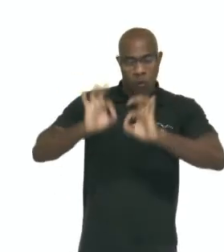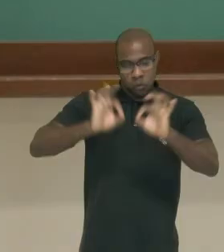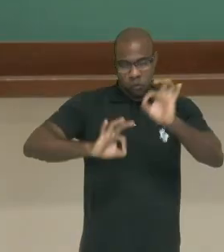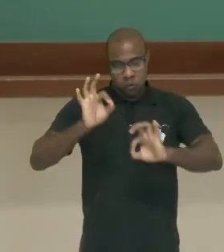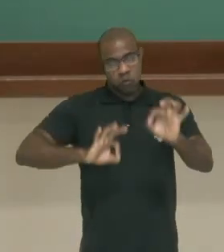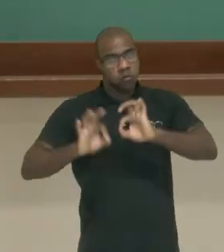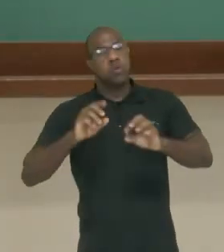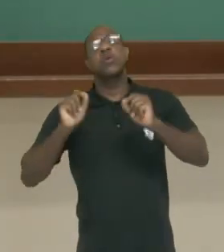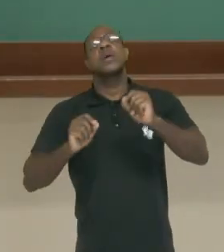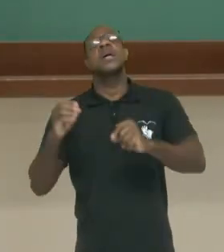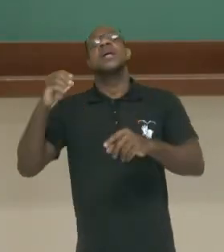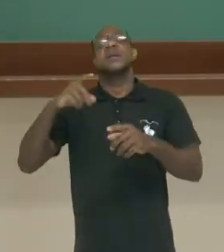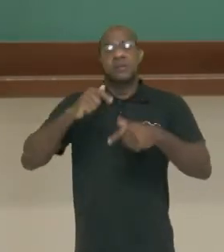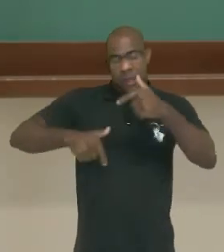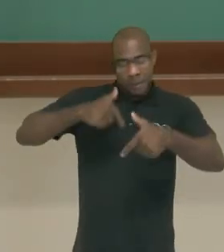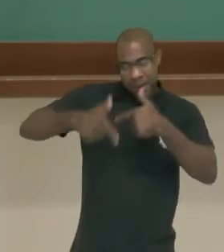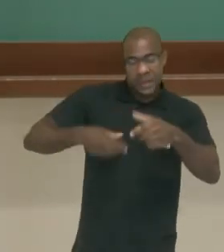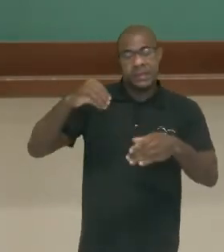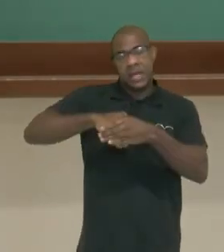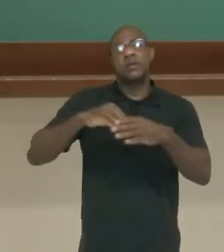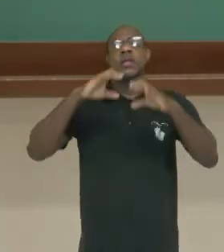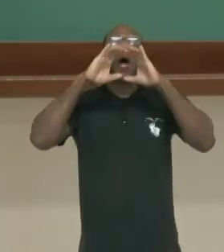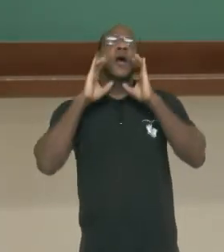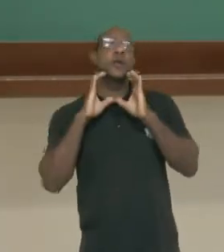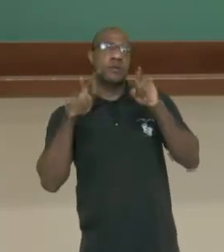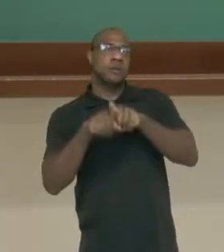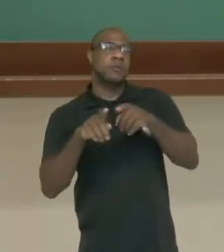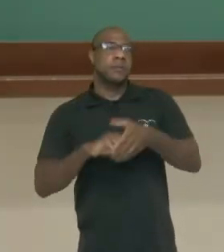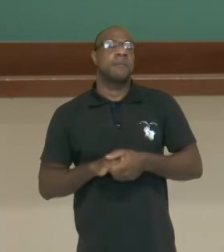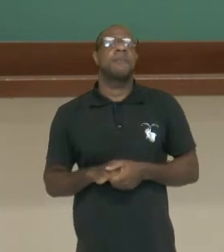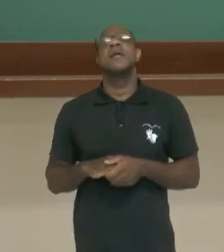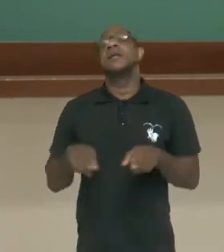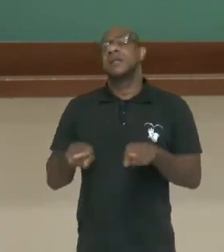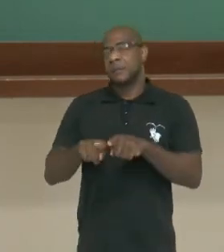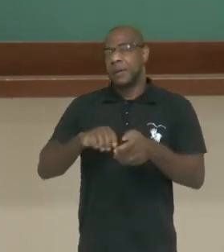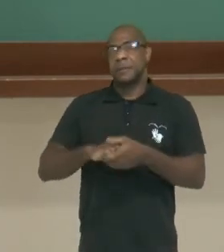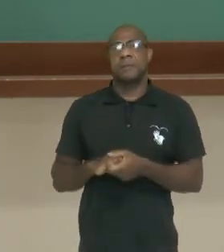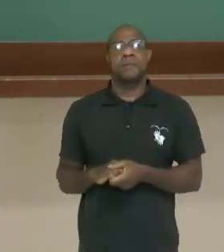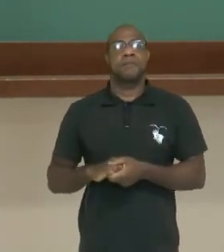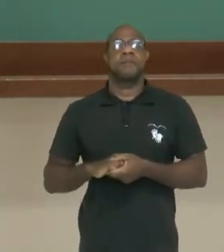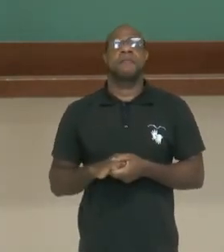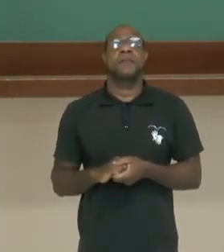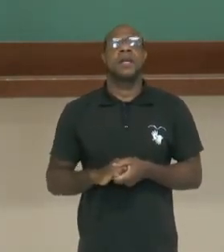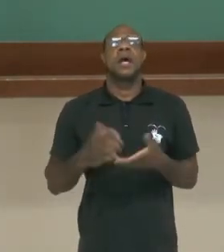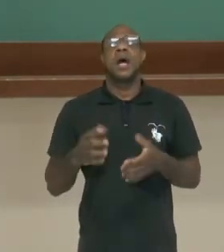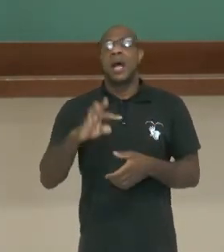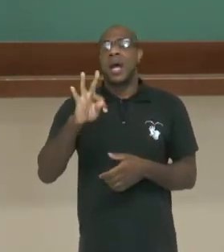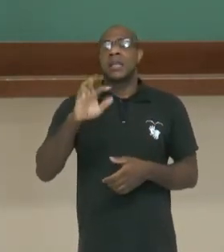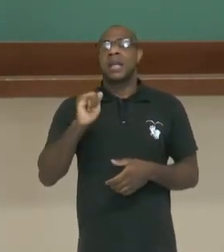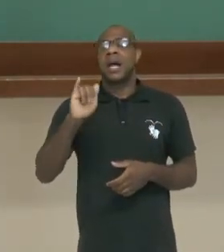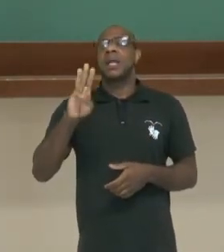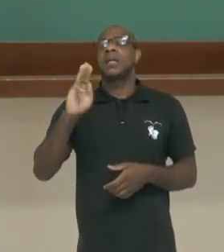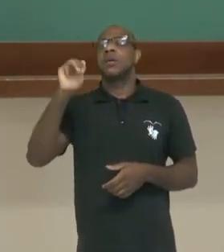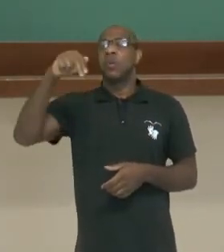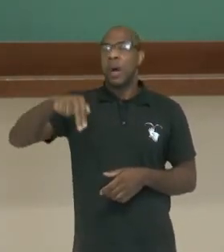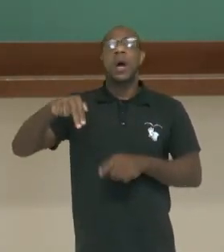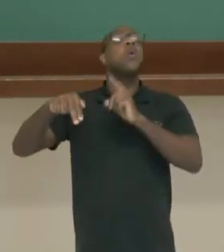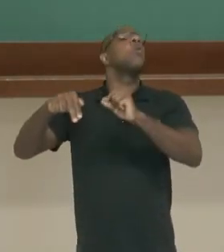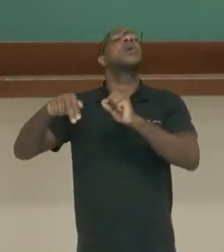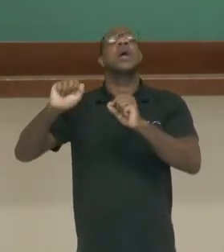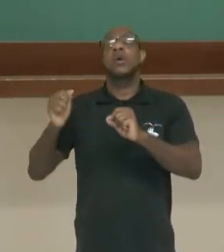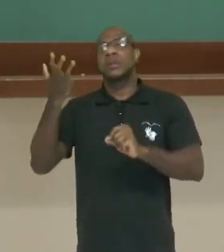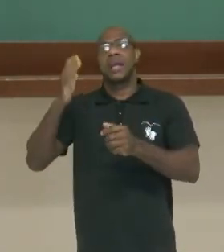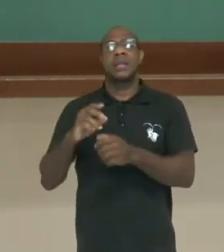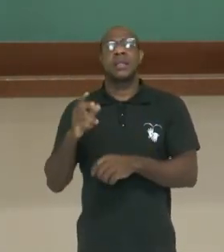organização de trabalho chinesa, principalmente vinculado à questão monetária. Já Taiwan, para a